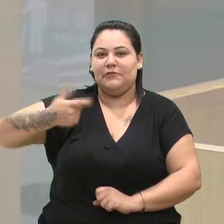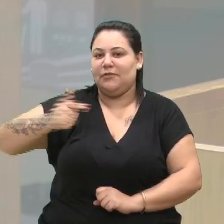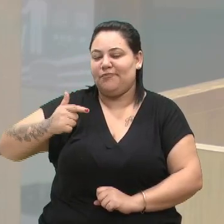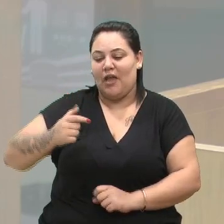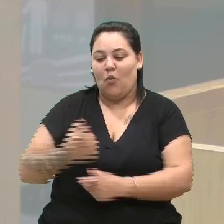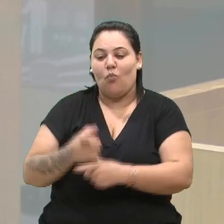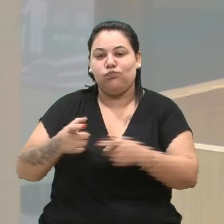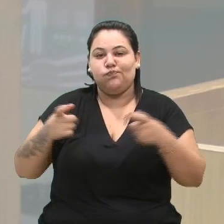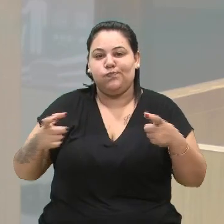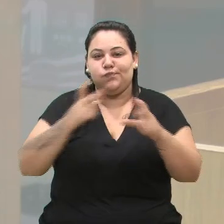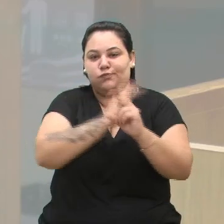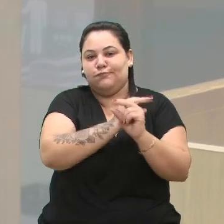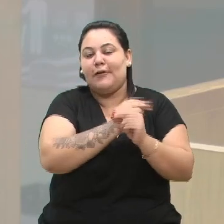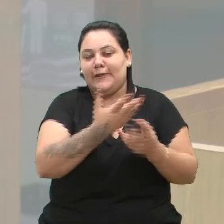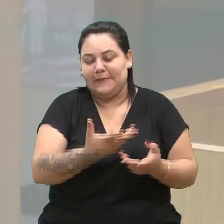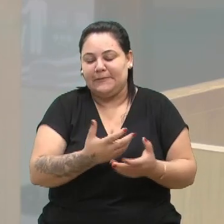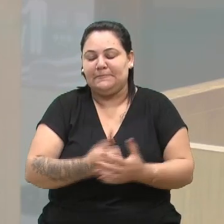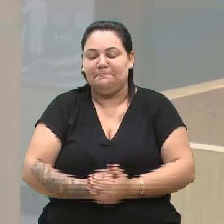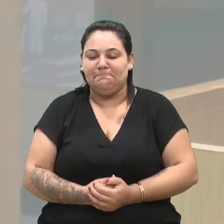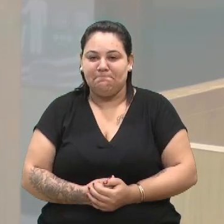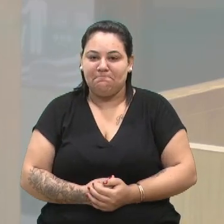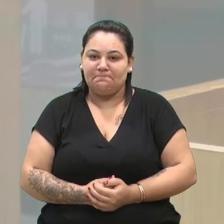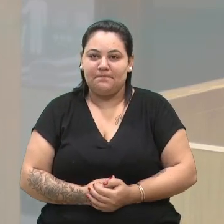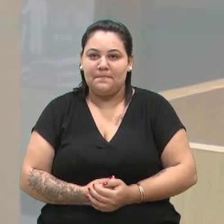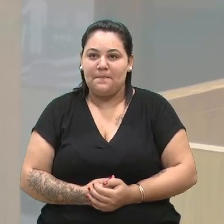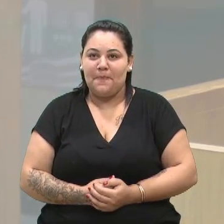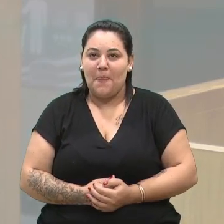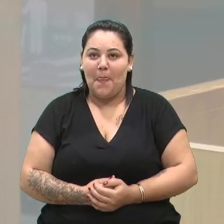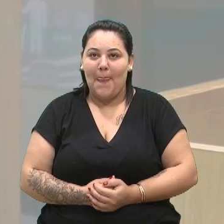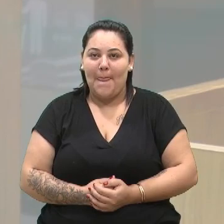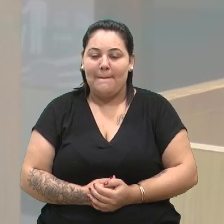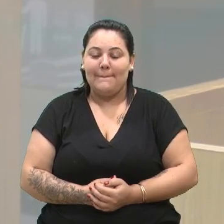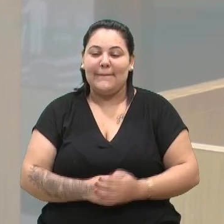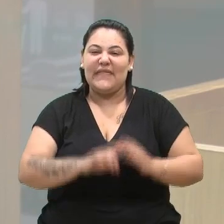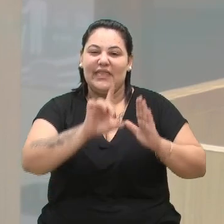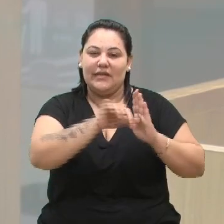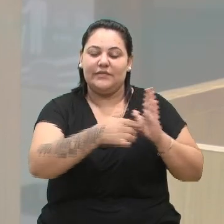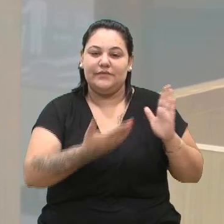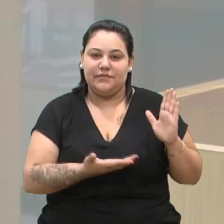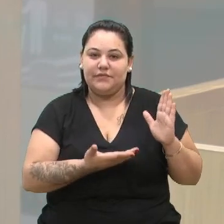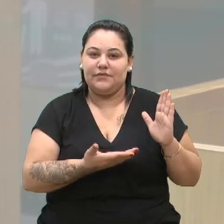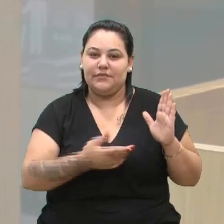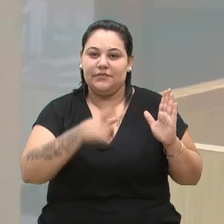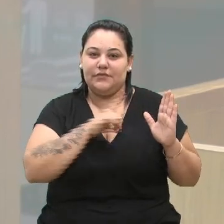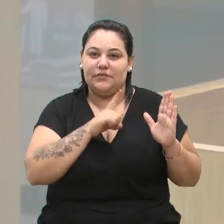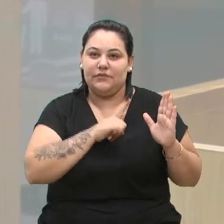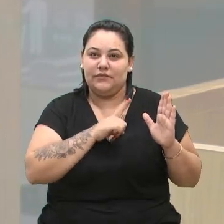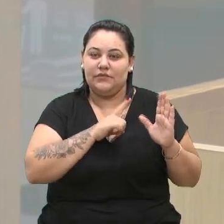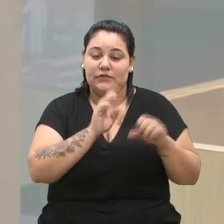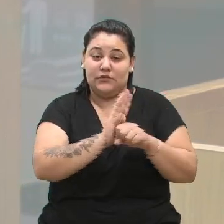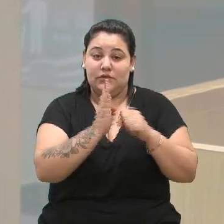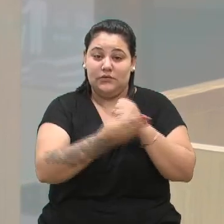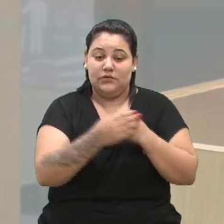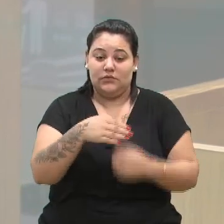do mosquito da dengue. Depois tivemos no bairro